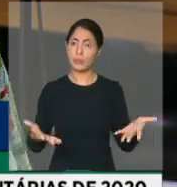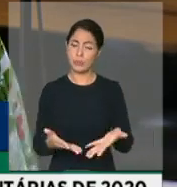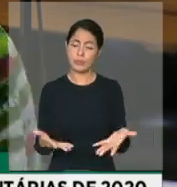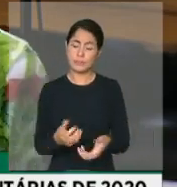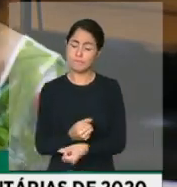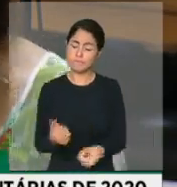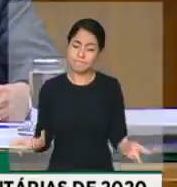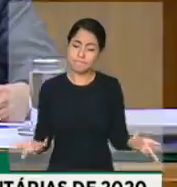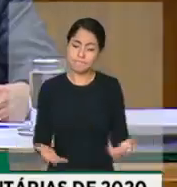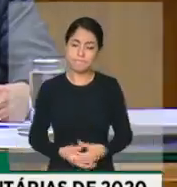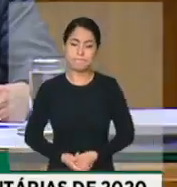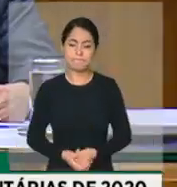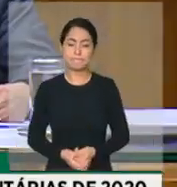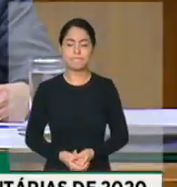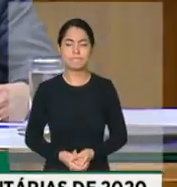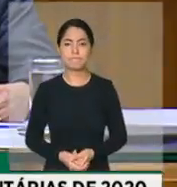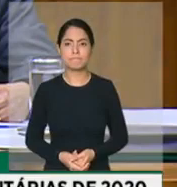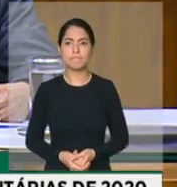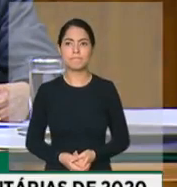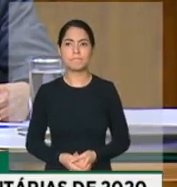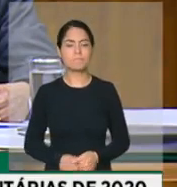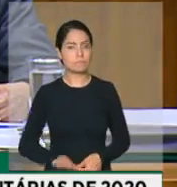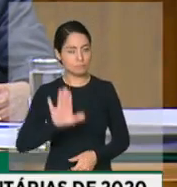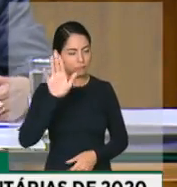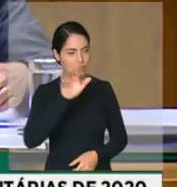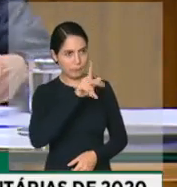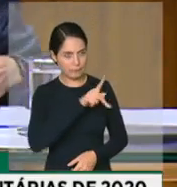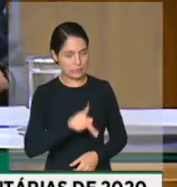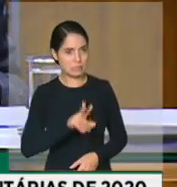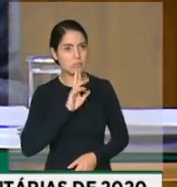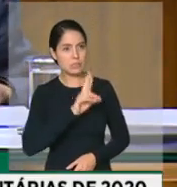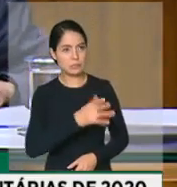inviabilizada. A presidência, respondendo à questão de ordem